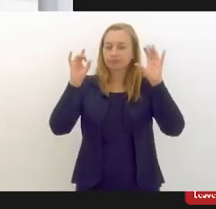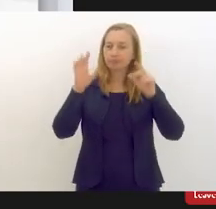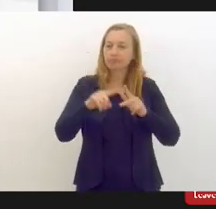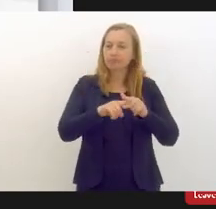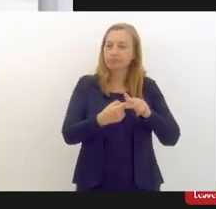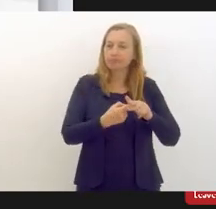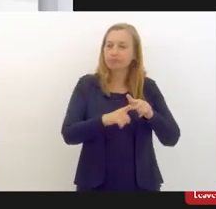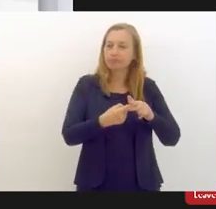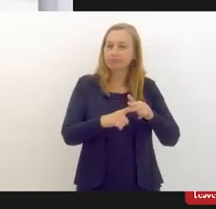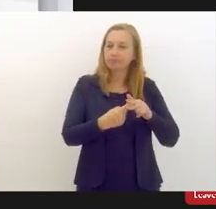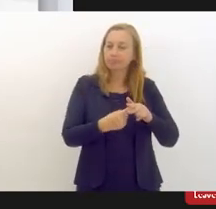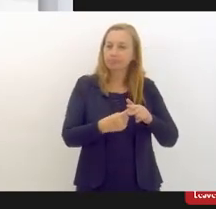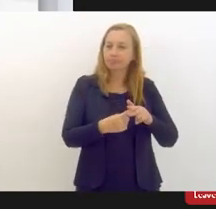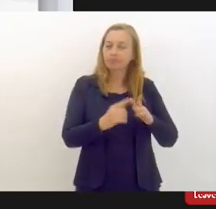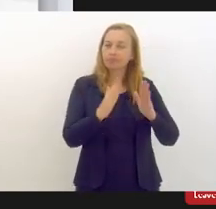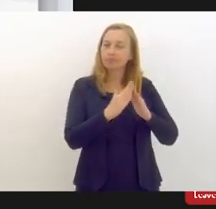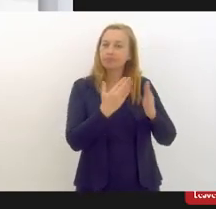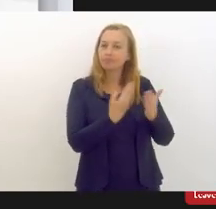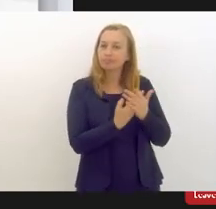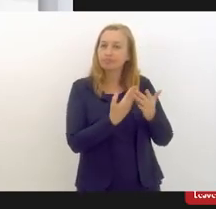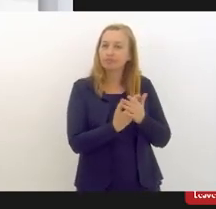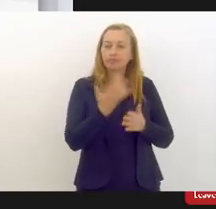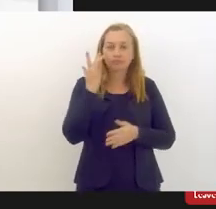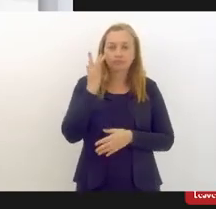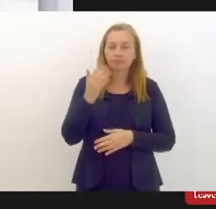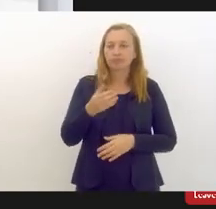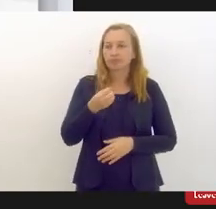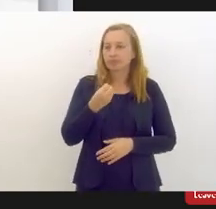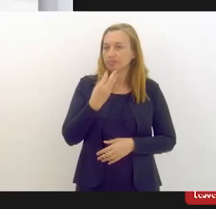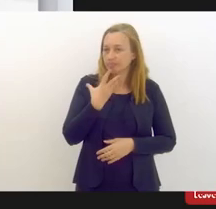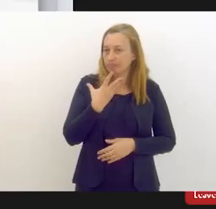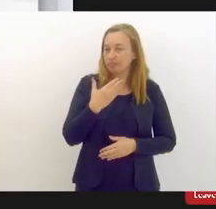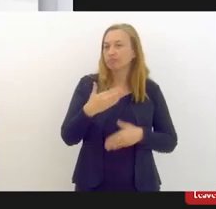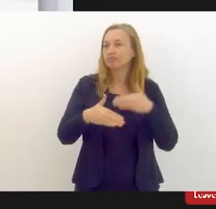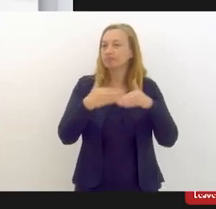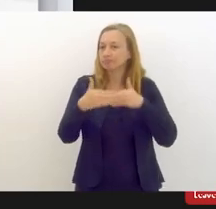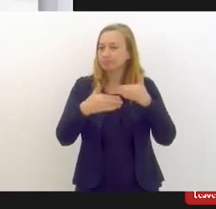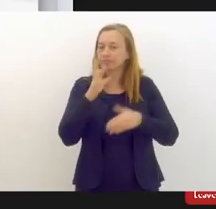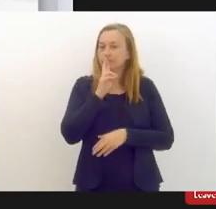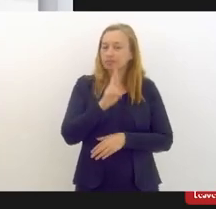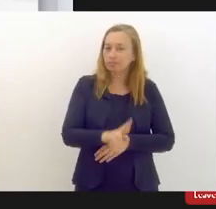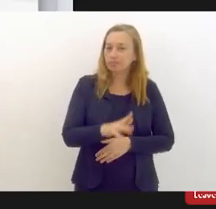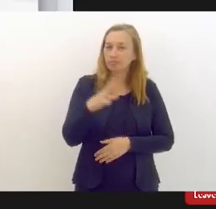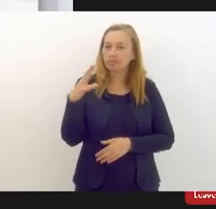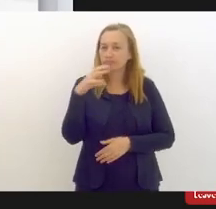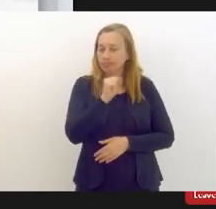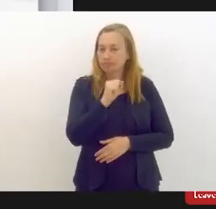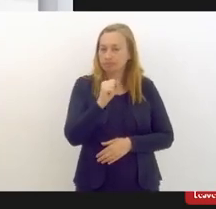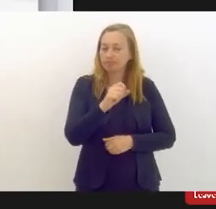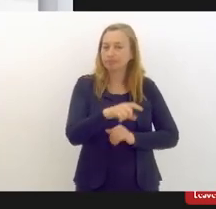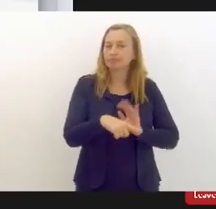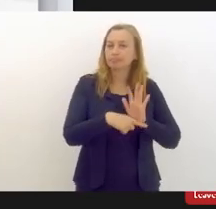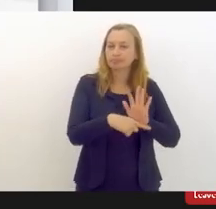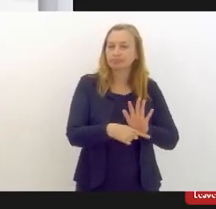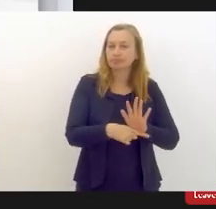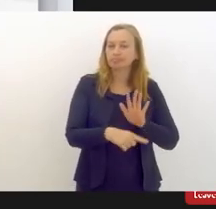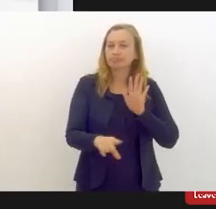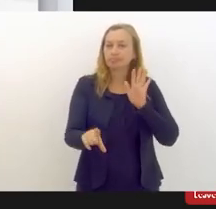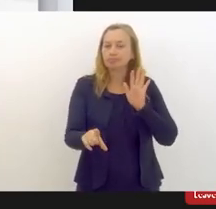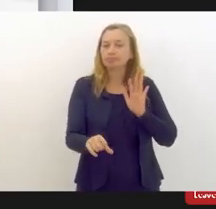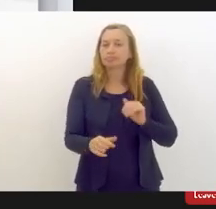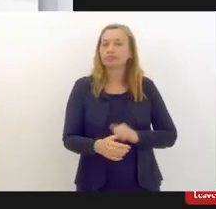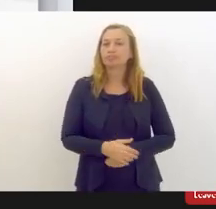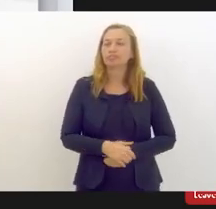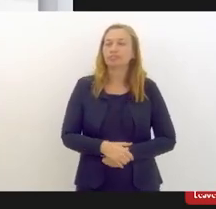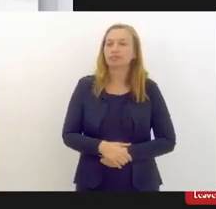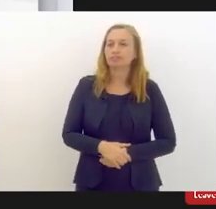dessas unidades. E com isso nós achamos que vamos ter uma atuação melhor, uma resposta melhor no atendimento a essa lei. É isso que eu